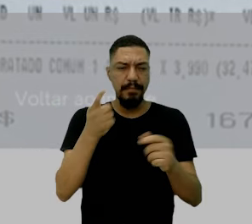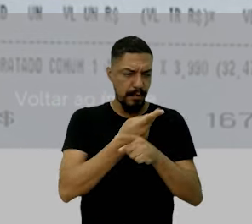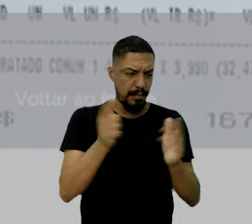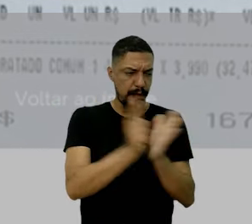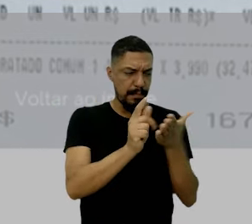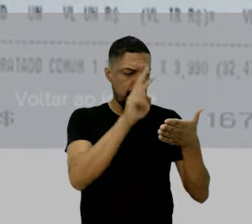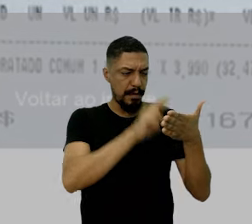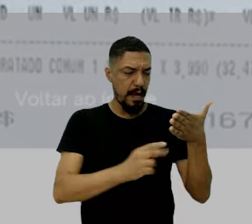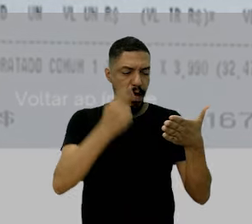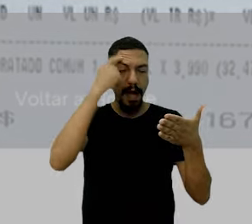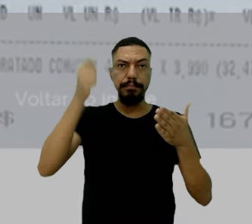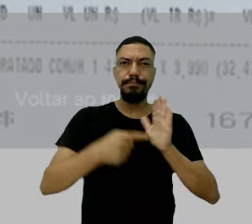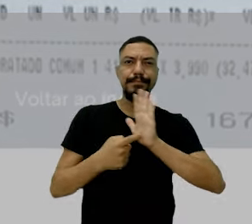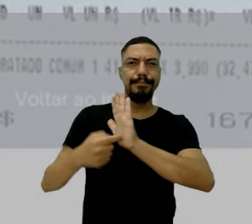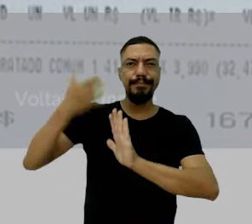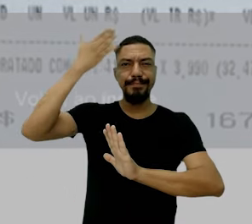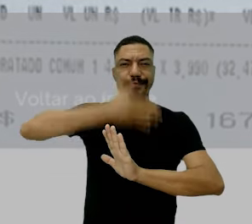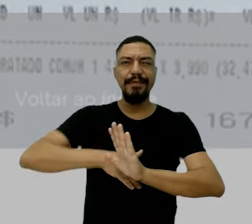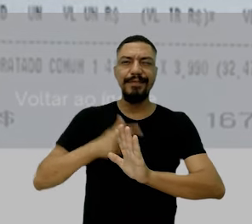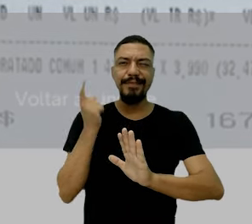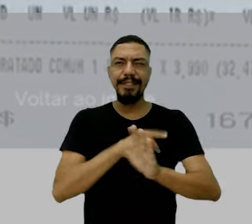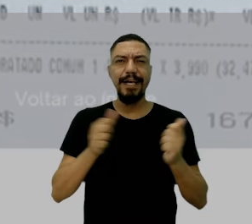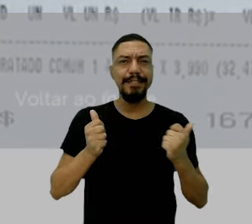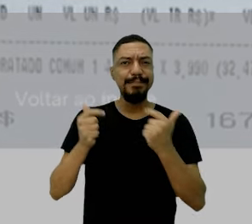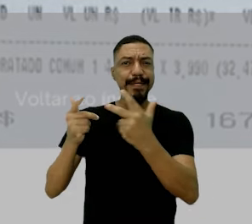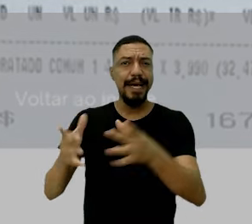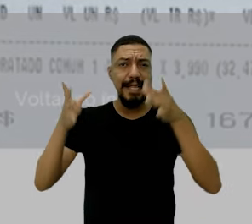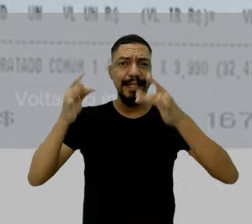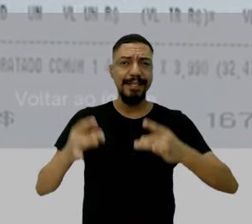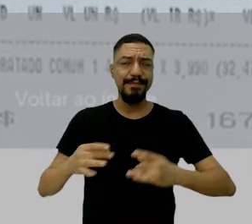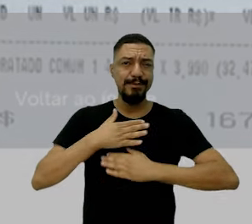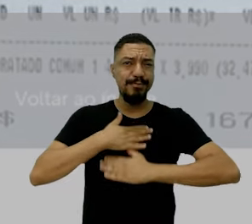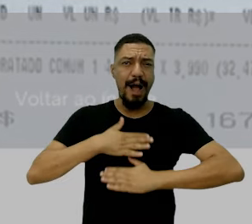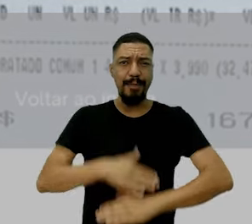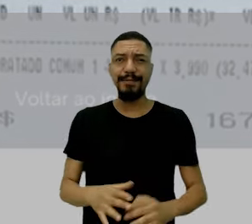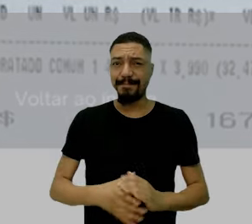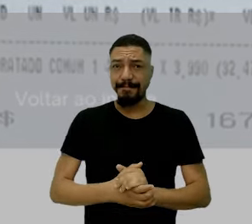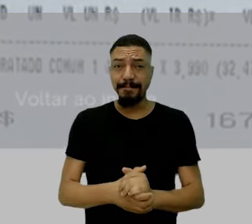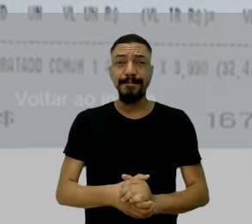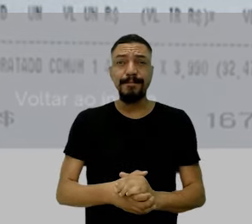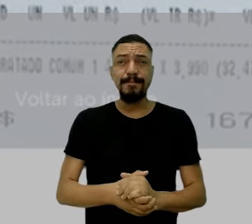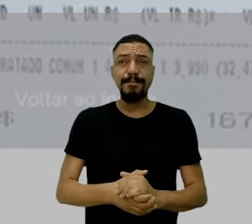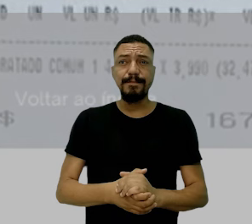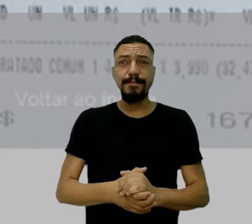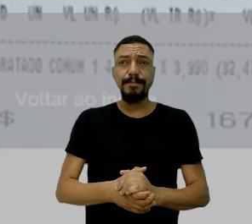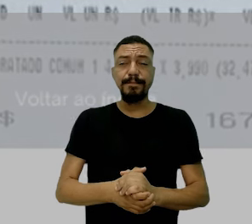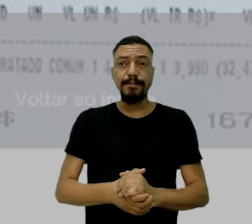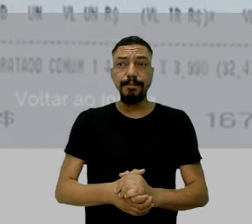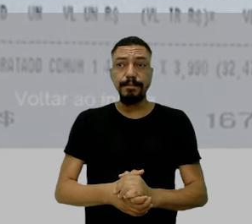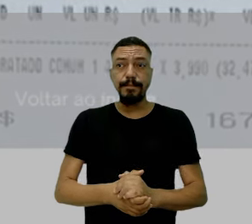também vai ajudar vocês a conseguirem justificar isso com mais tranquilidade.